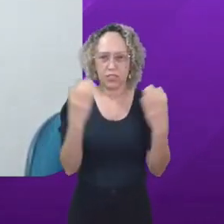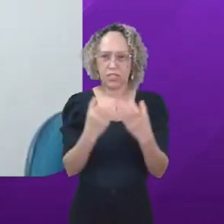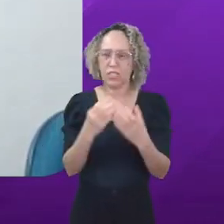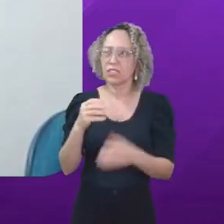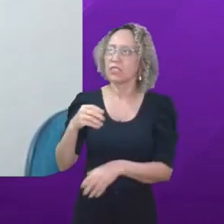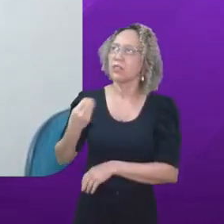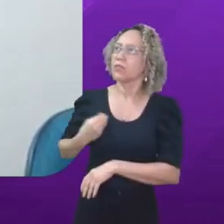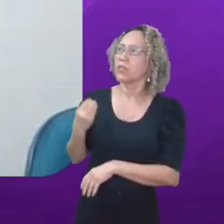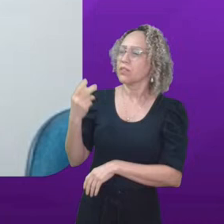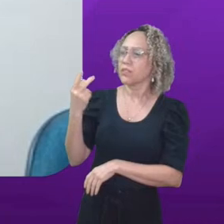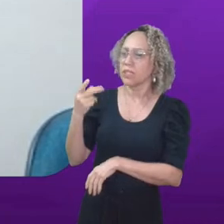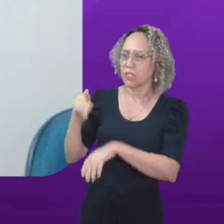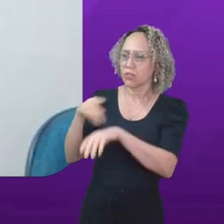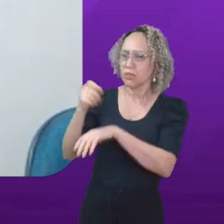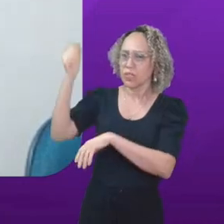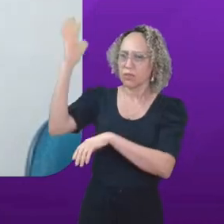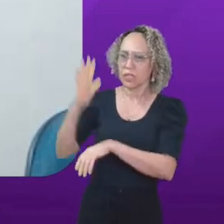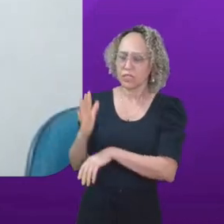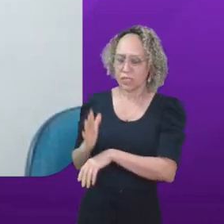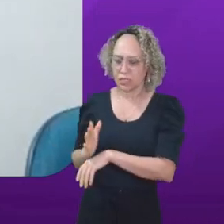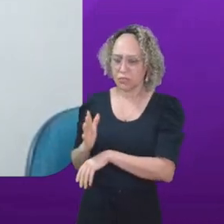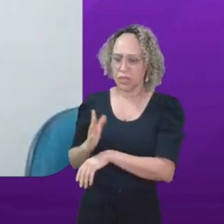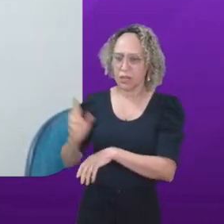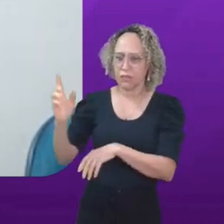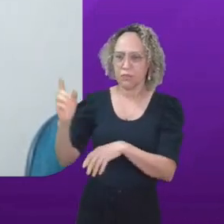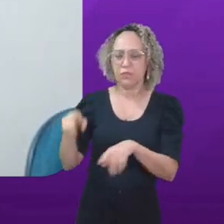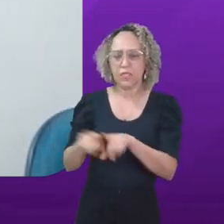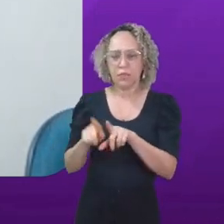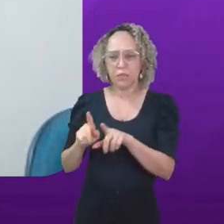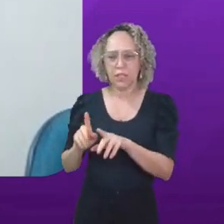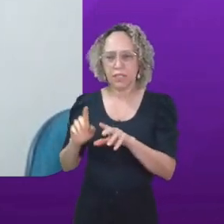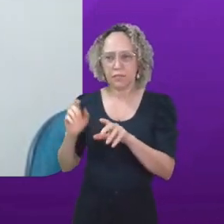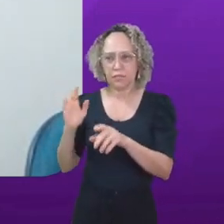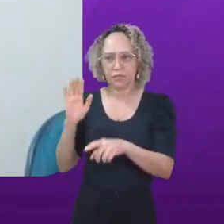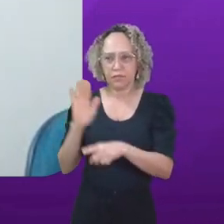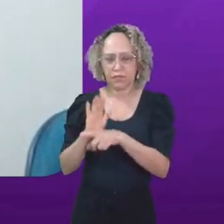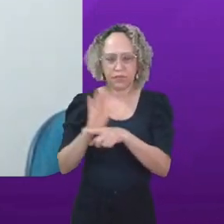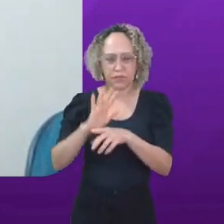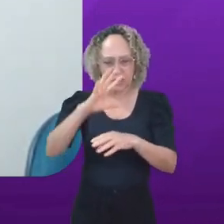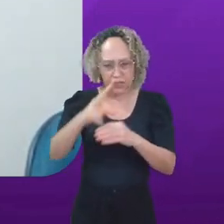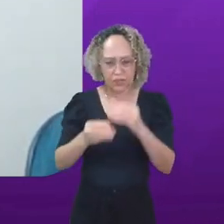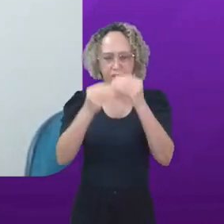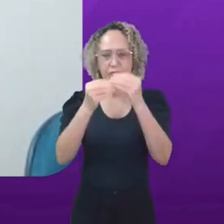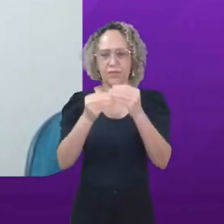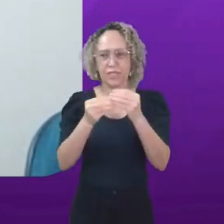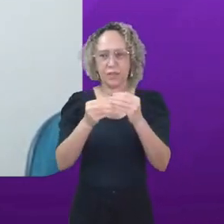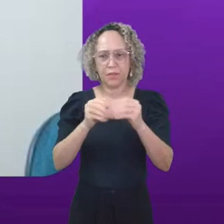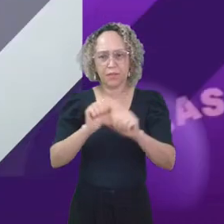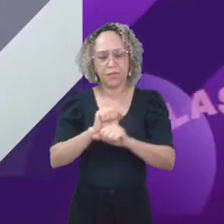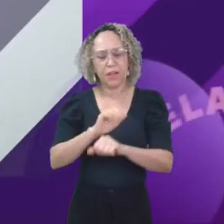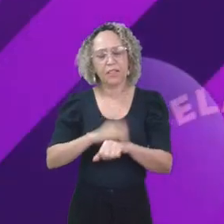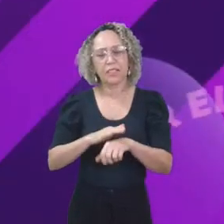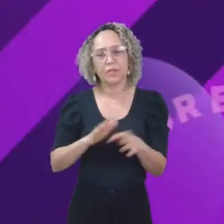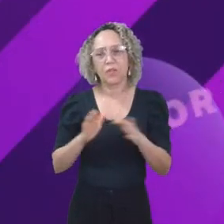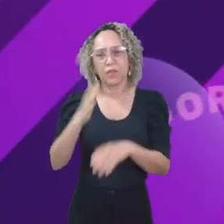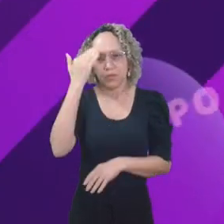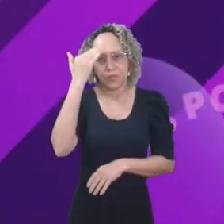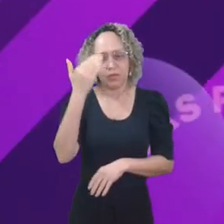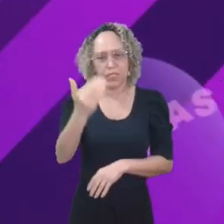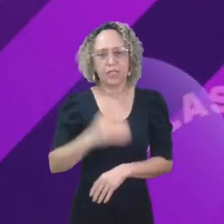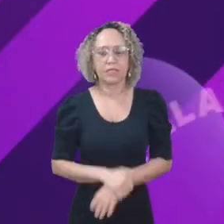inteiro, né, vir enriquecer ainda mais esse momento. Muito obrigada.